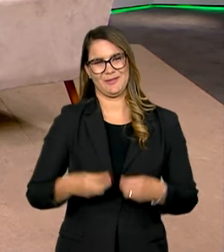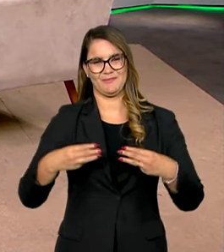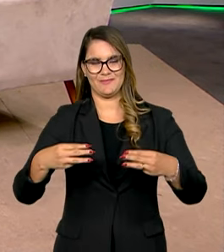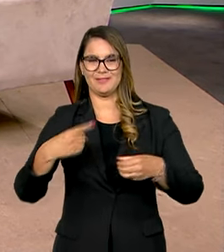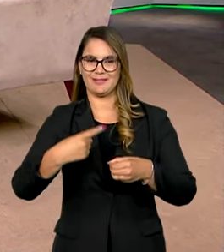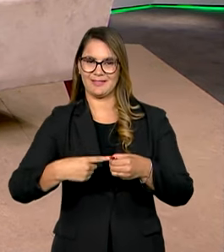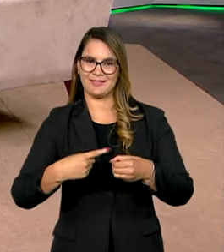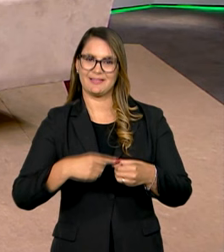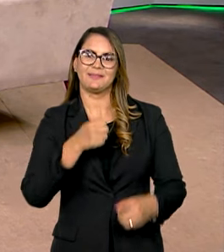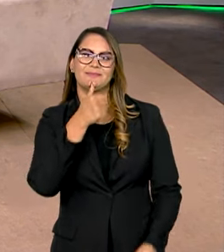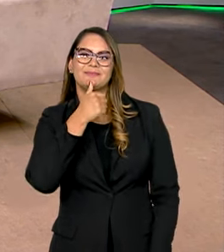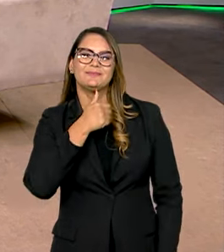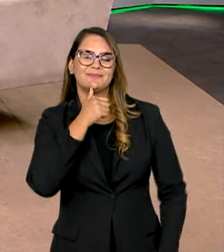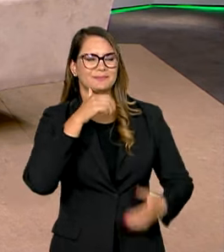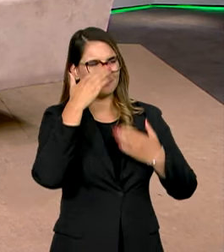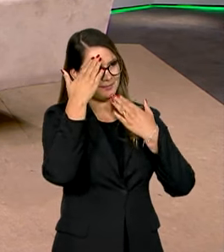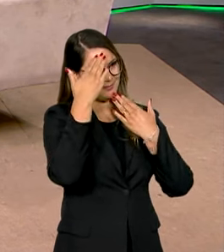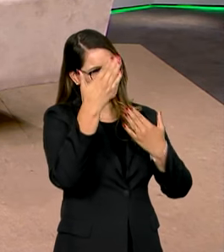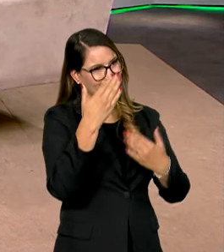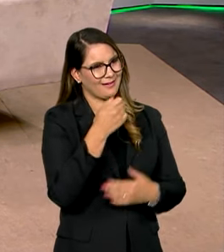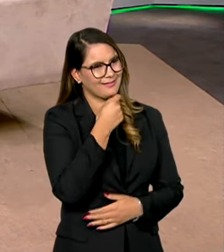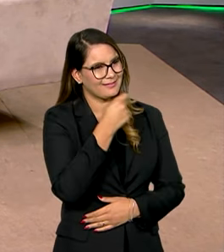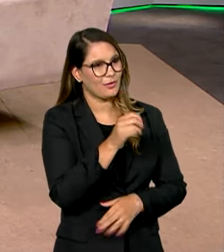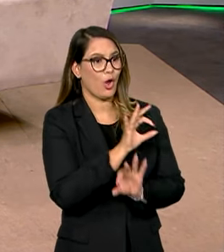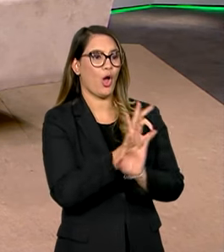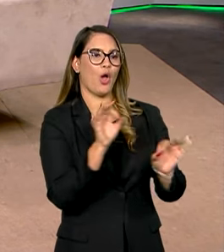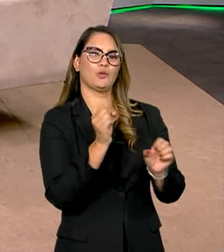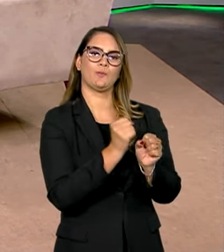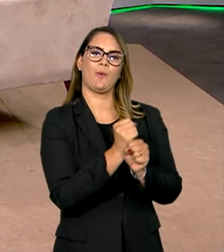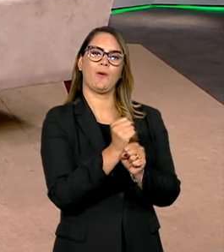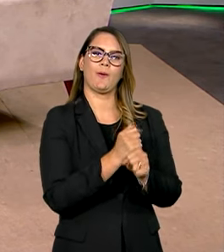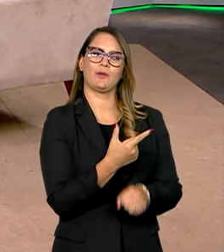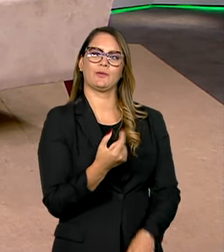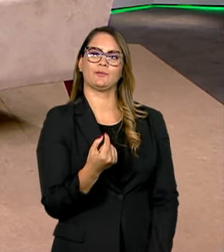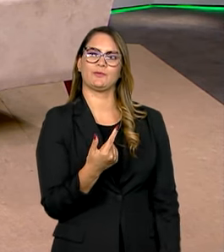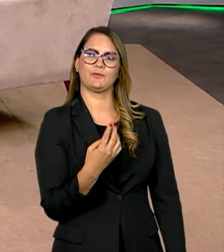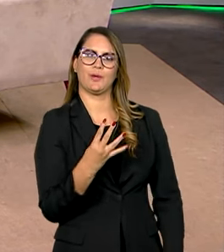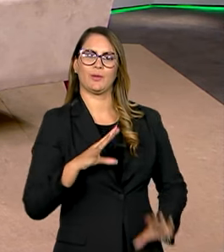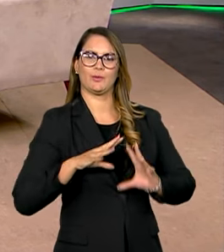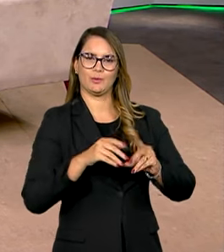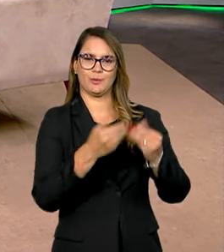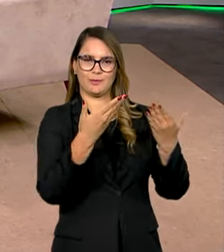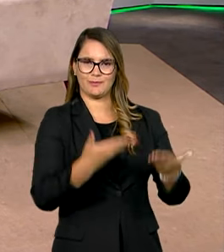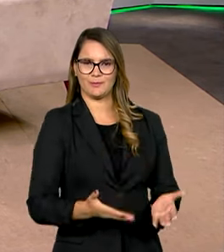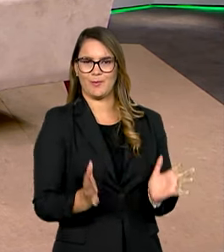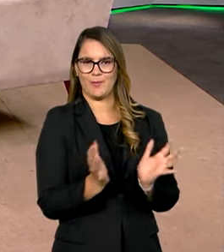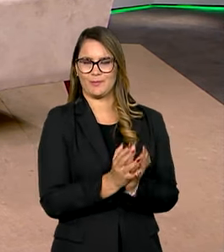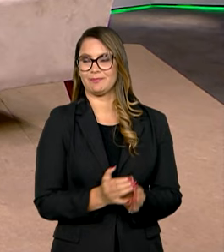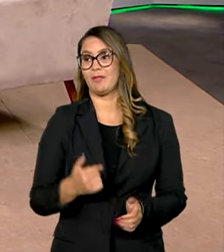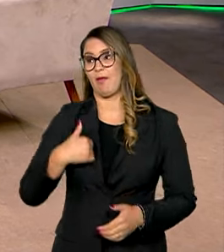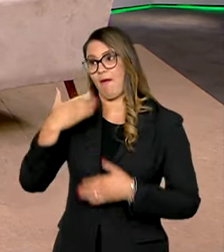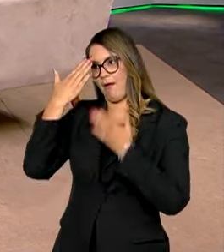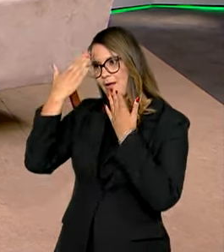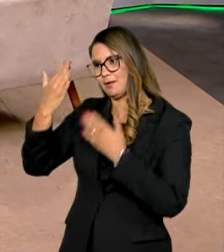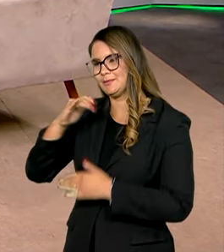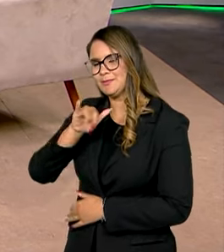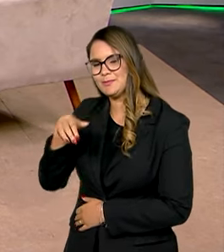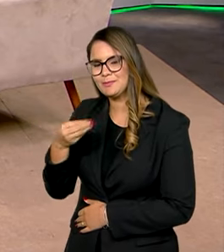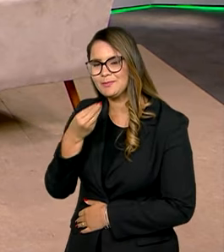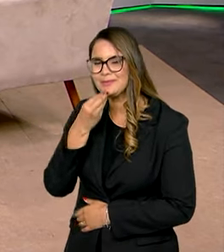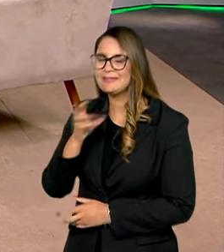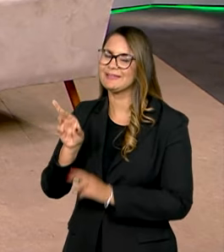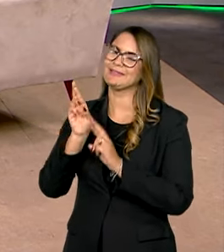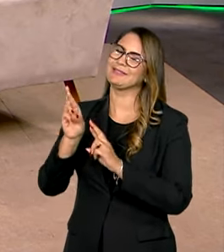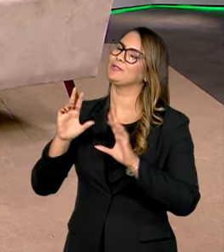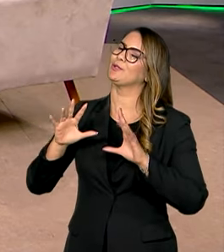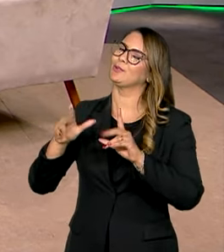Jader Filho, muito obrigado pela sua entrevista. Um ótimo ano de 2024 para o senhor e toda a sua equipe. Eu que quero agradecer essa oportunidade, quero